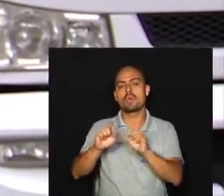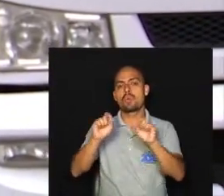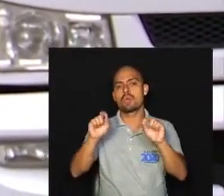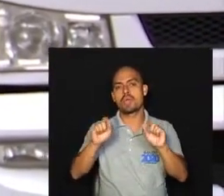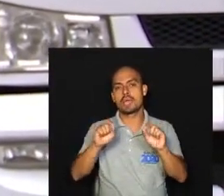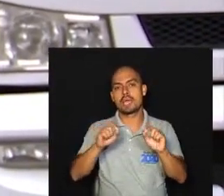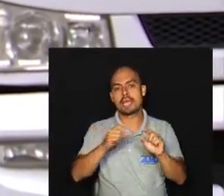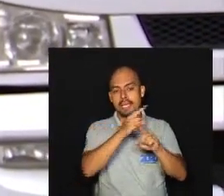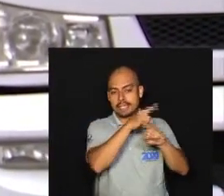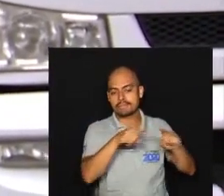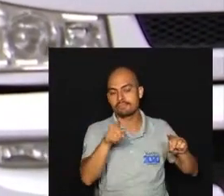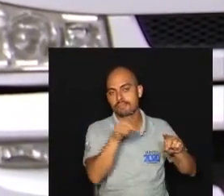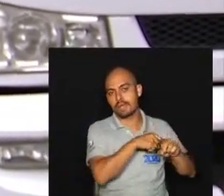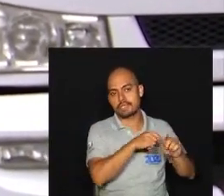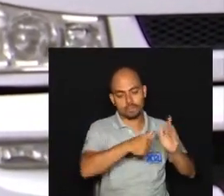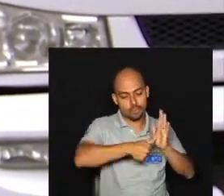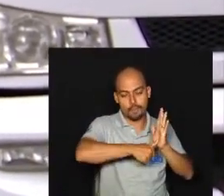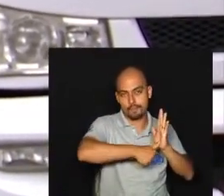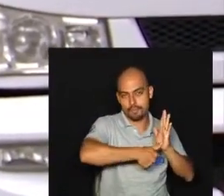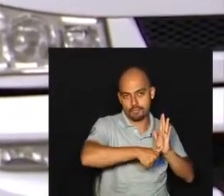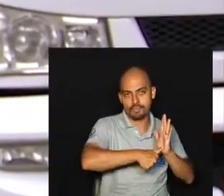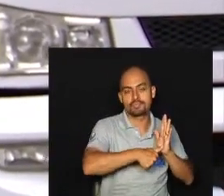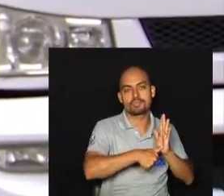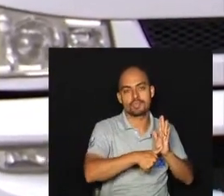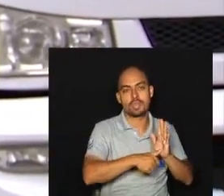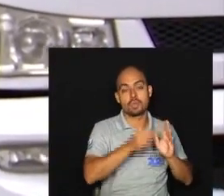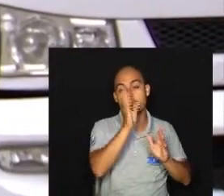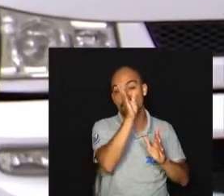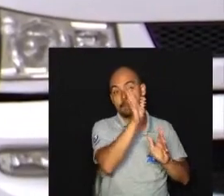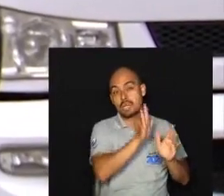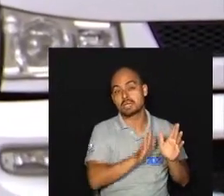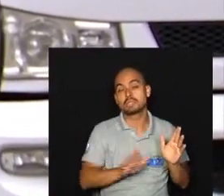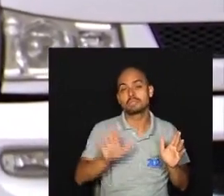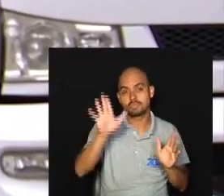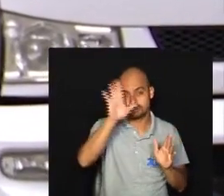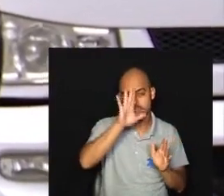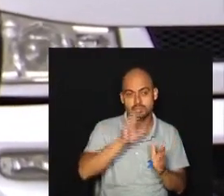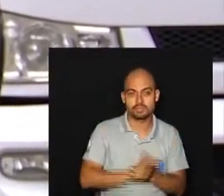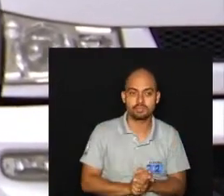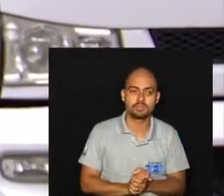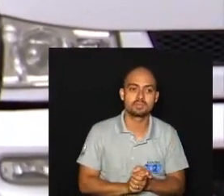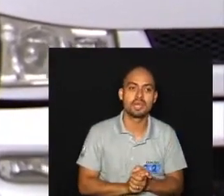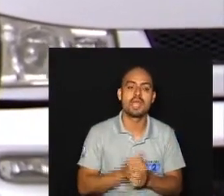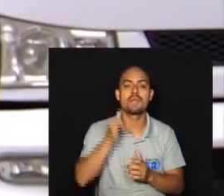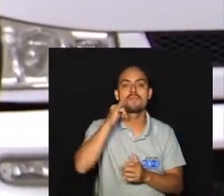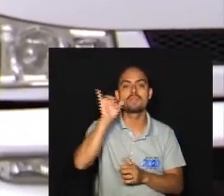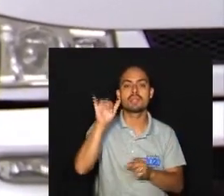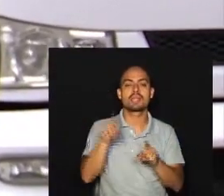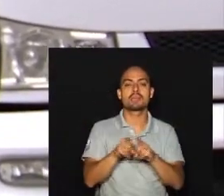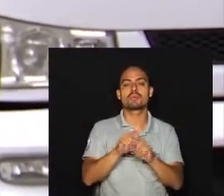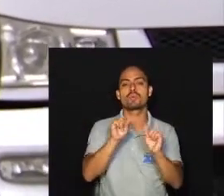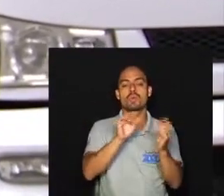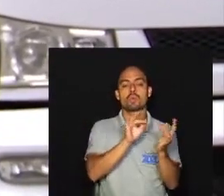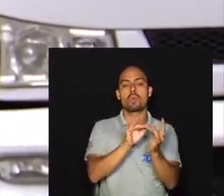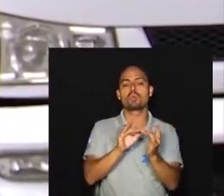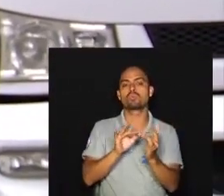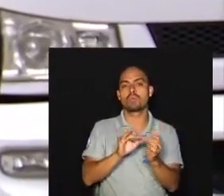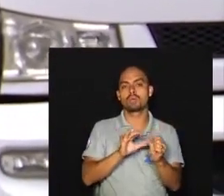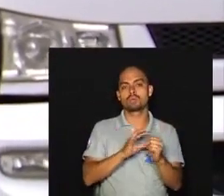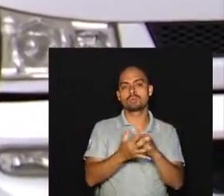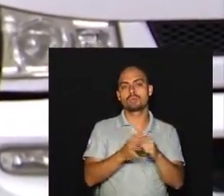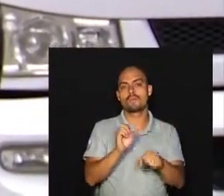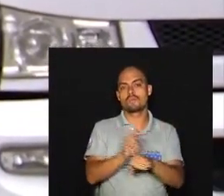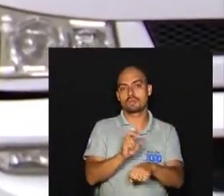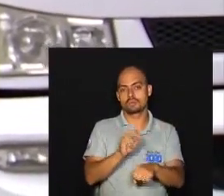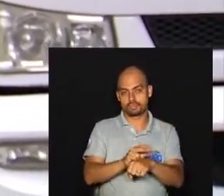suspender, não só aqui em Campinas, São Paulo, mas no Brasil inteiro, a aplicação da biometria, para também evitar esse possível vetor de contaminação. Então a gente não